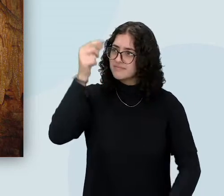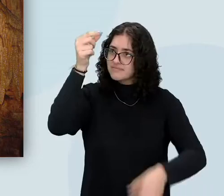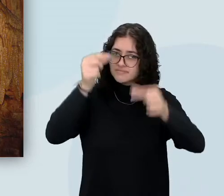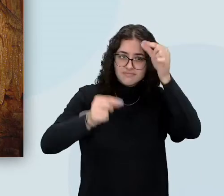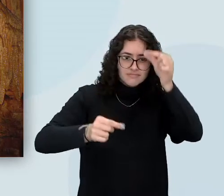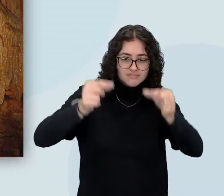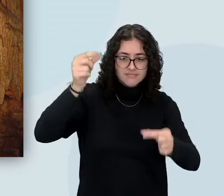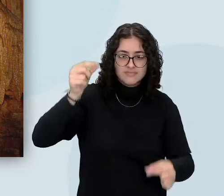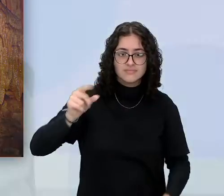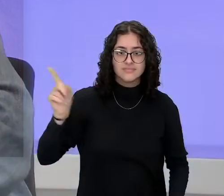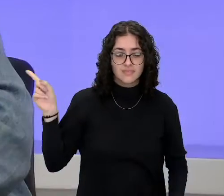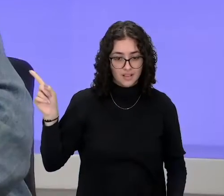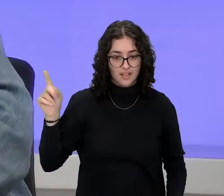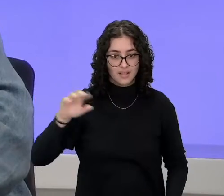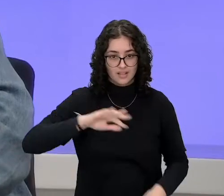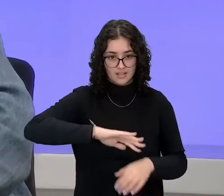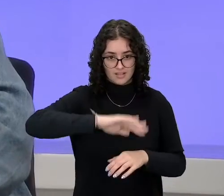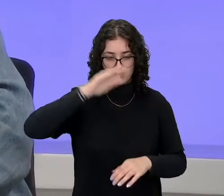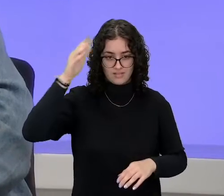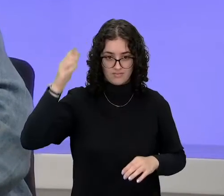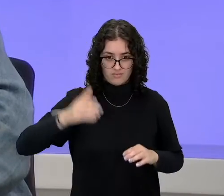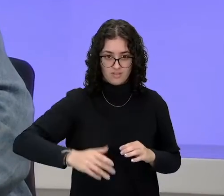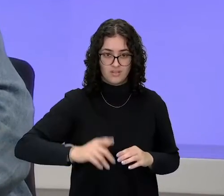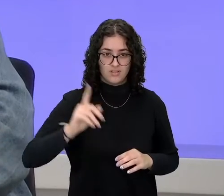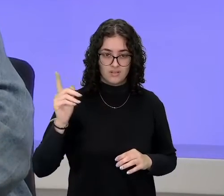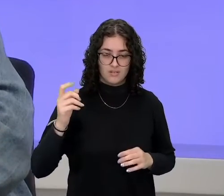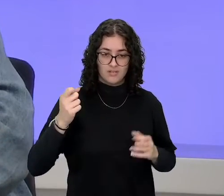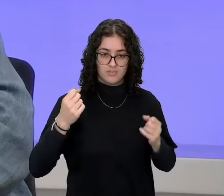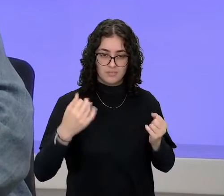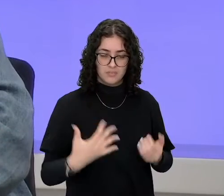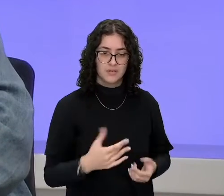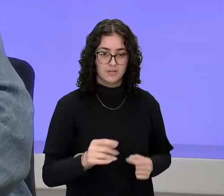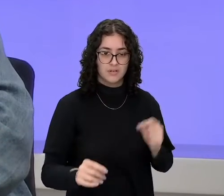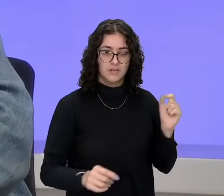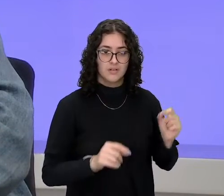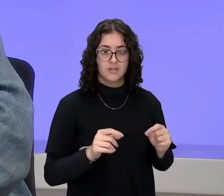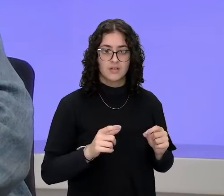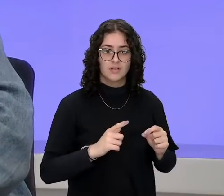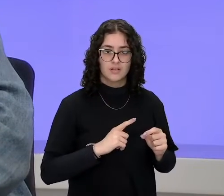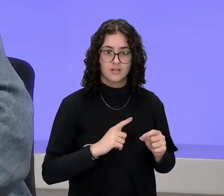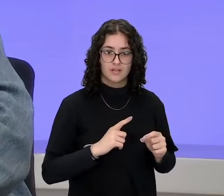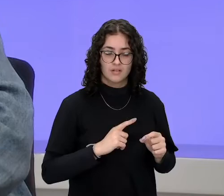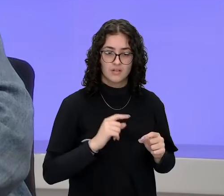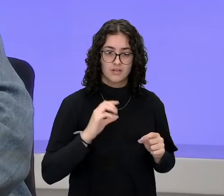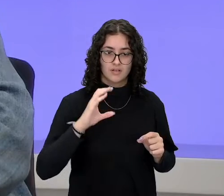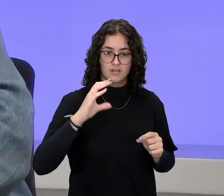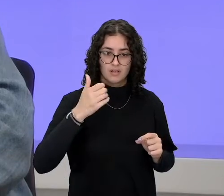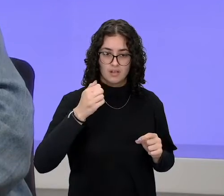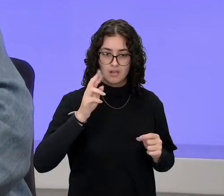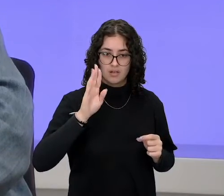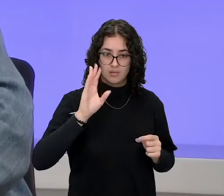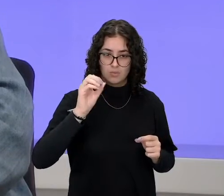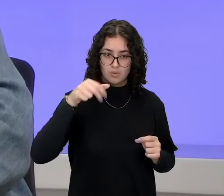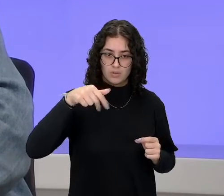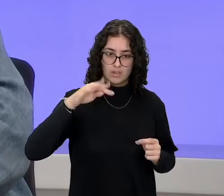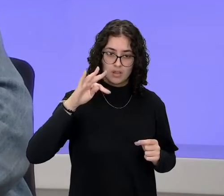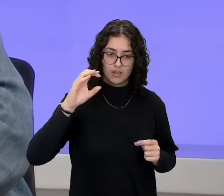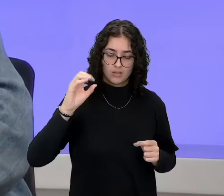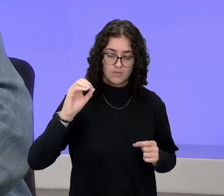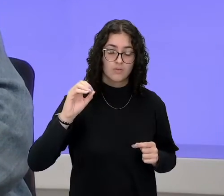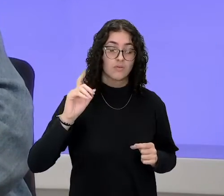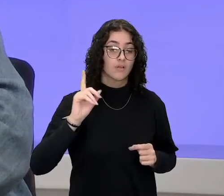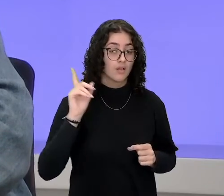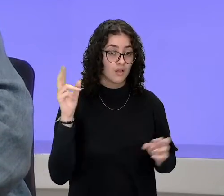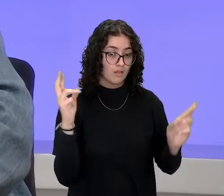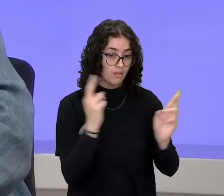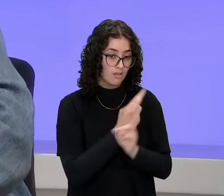bacana. As cavernas kársticas, a gente está falando que elas são formadas por carbonato de cálcio. E a